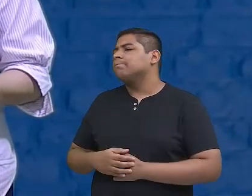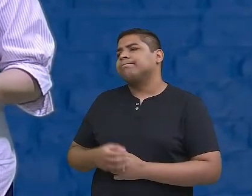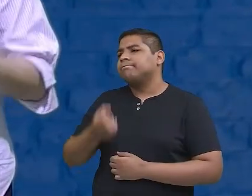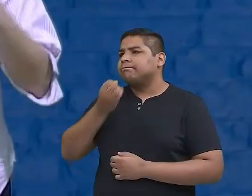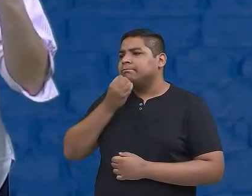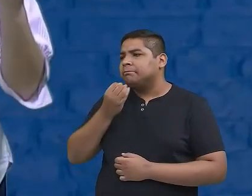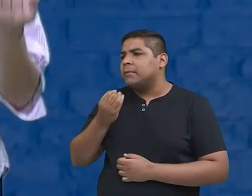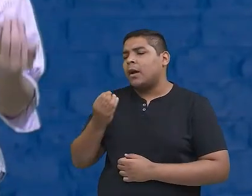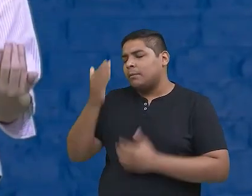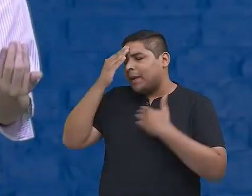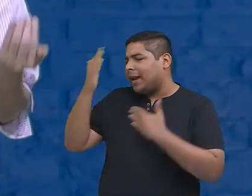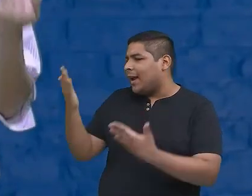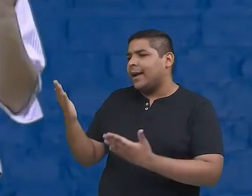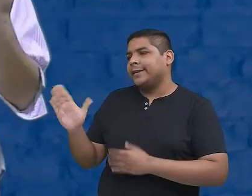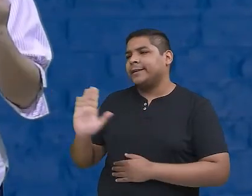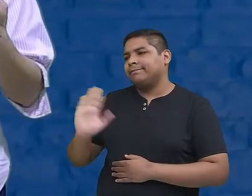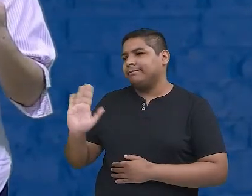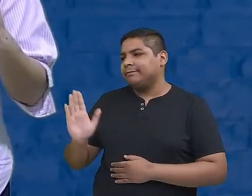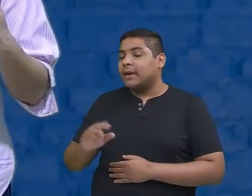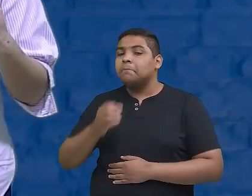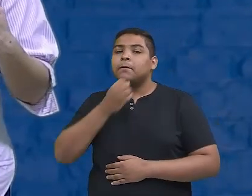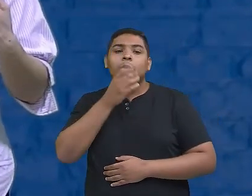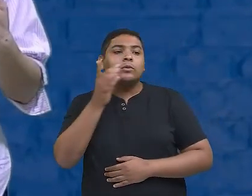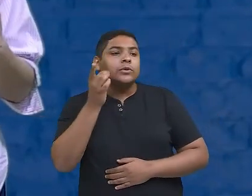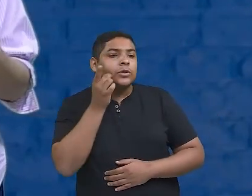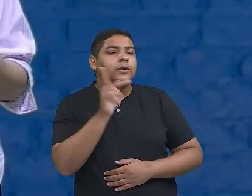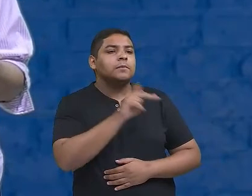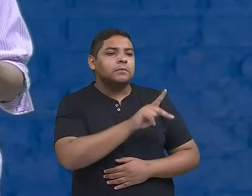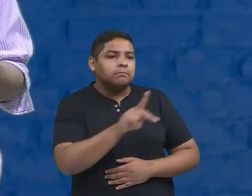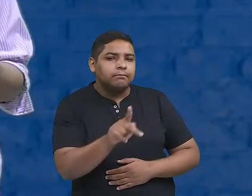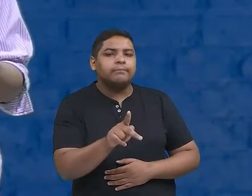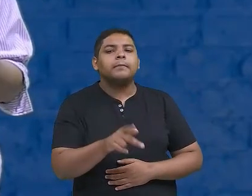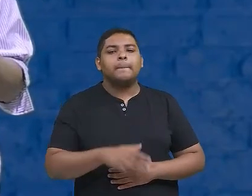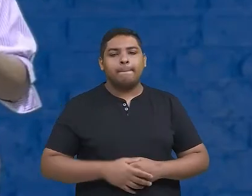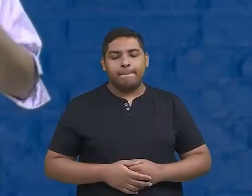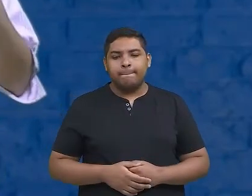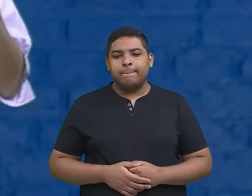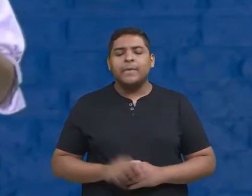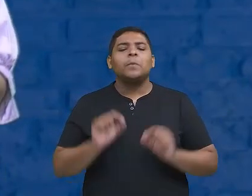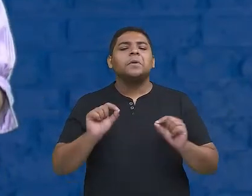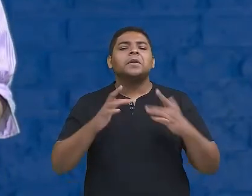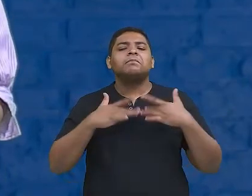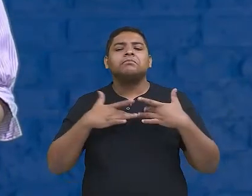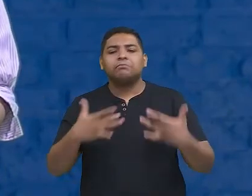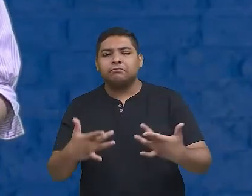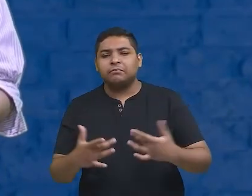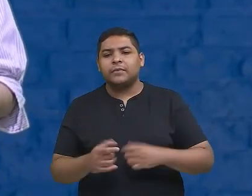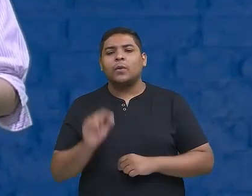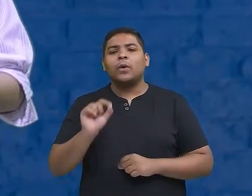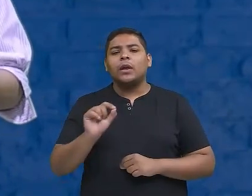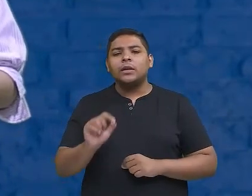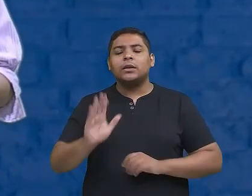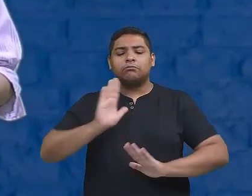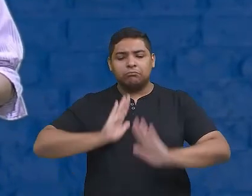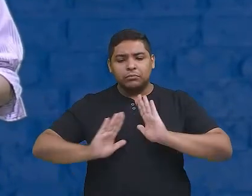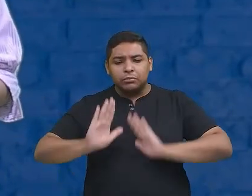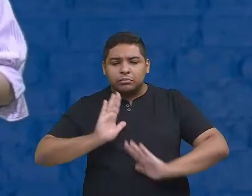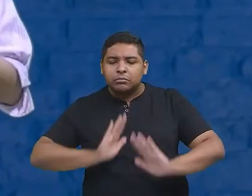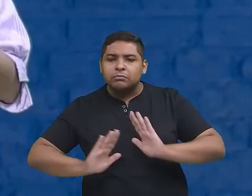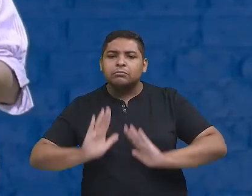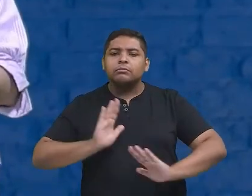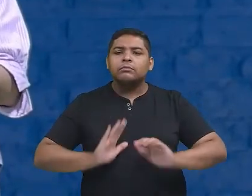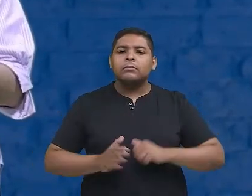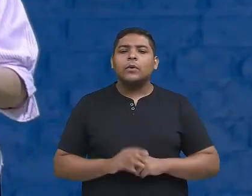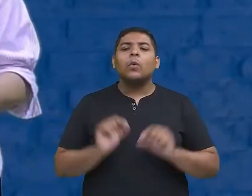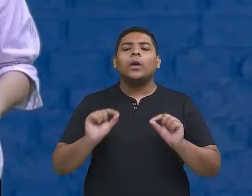obrigada. Bom dia, professora. Então, o que é ser gentil? O que é ser cauteloso? O que é ter